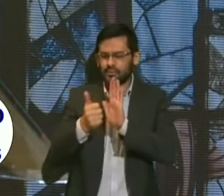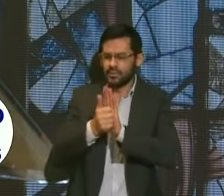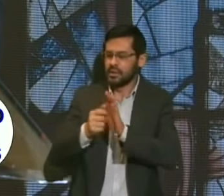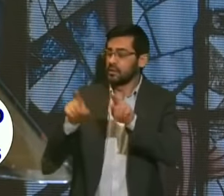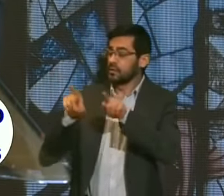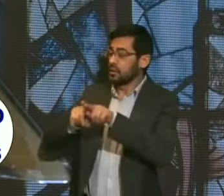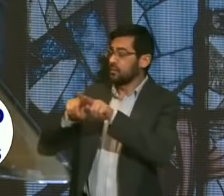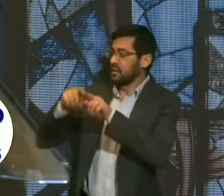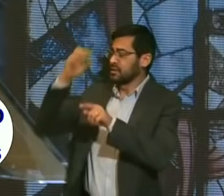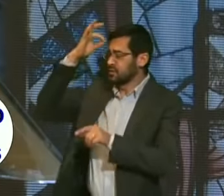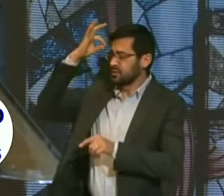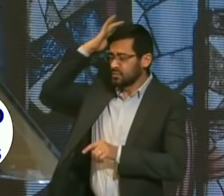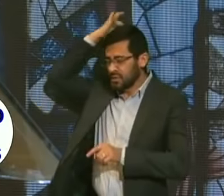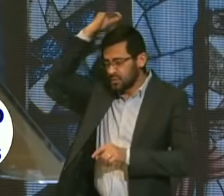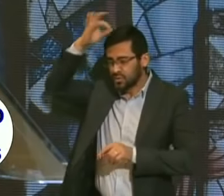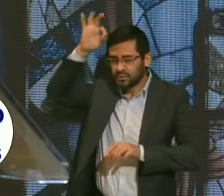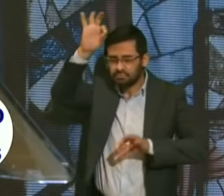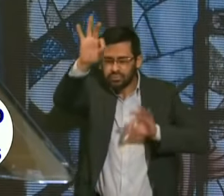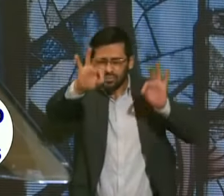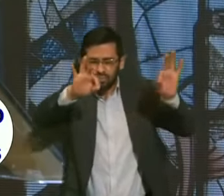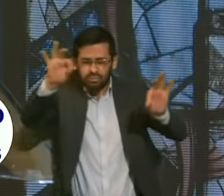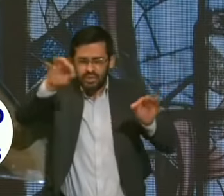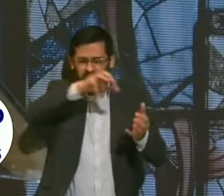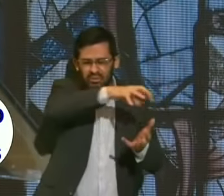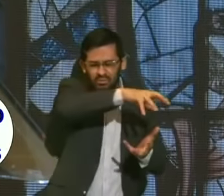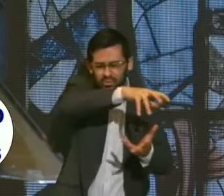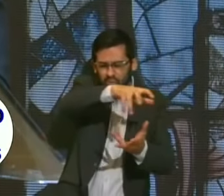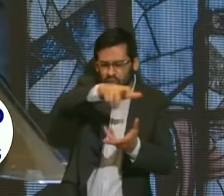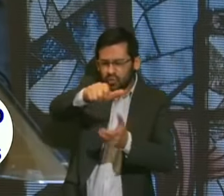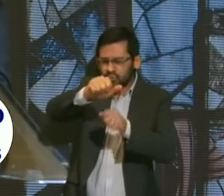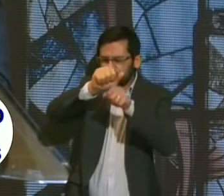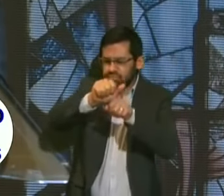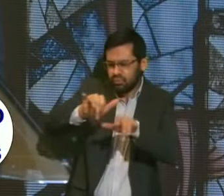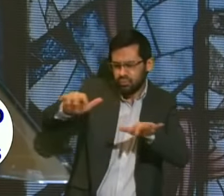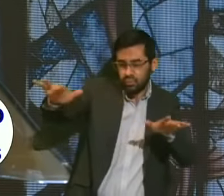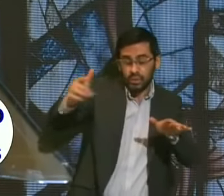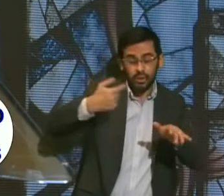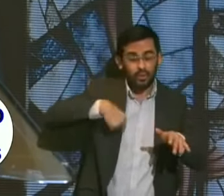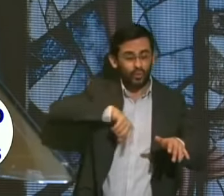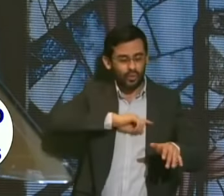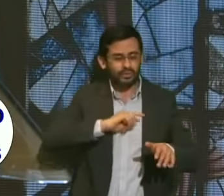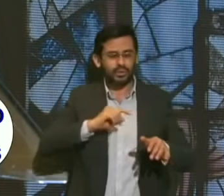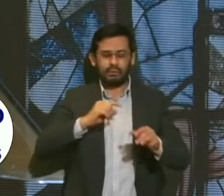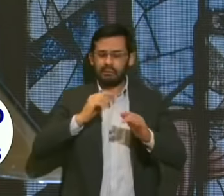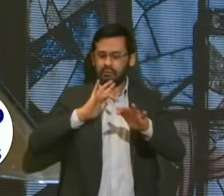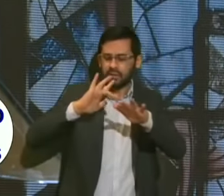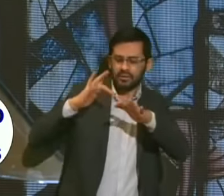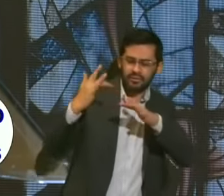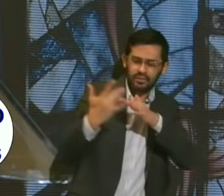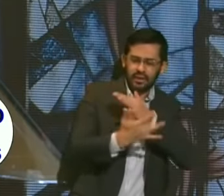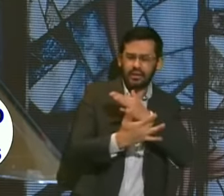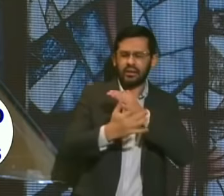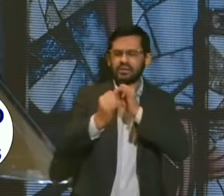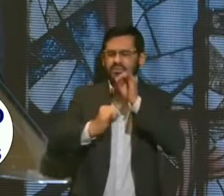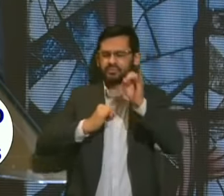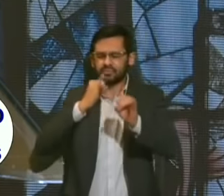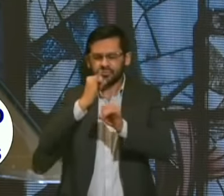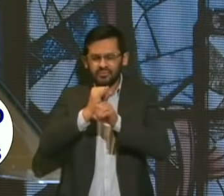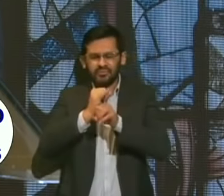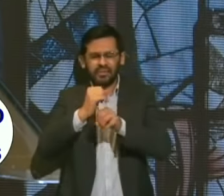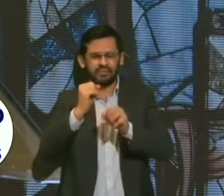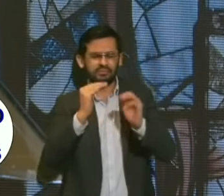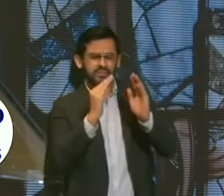Espírito espalhado pela face da terra, onde os meios de comunicação estão chegando e entrando